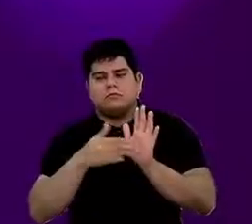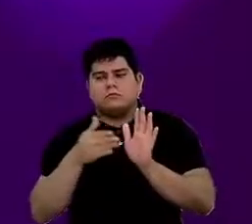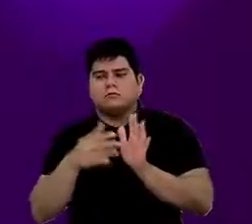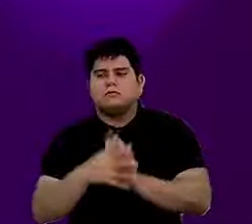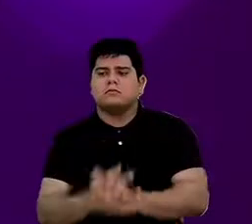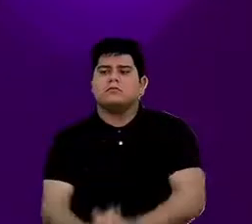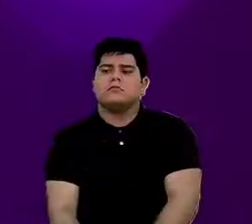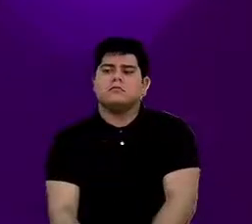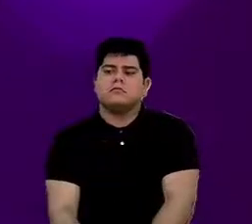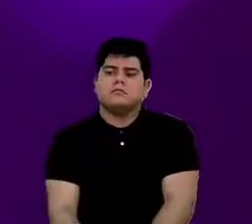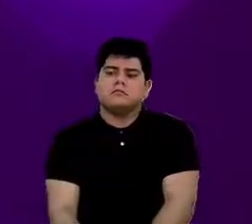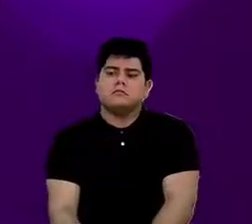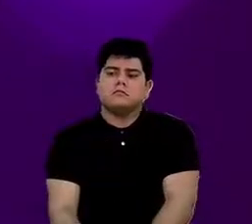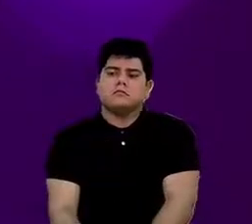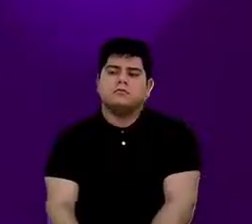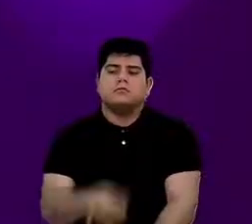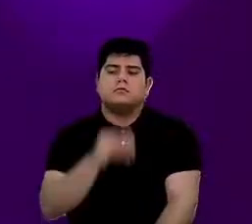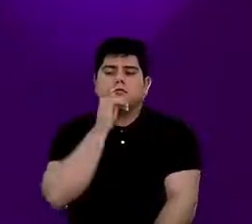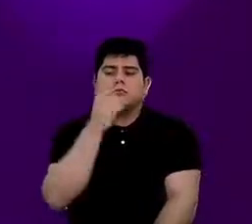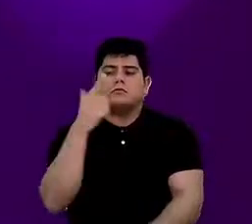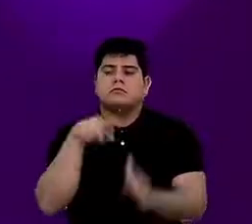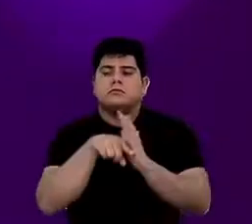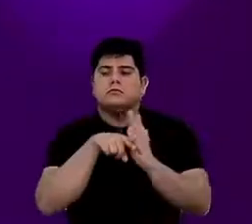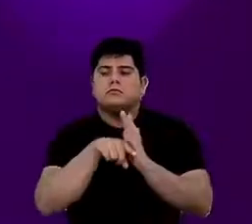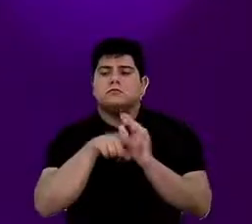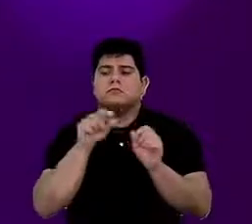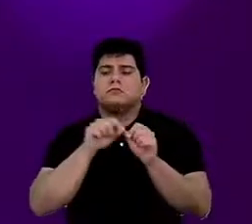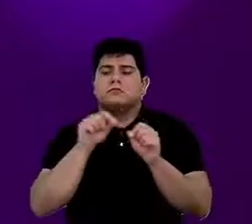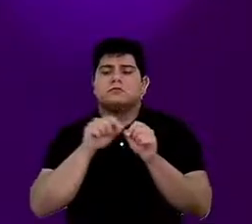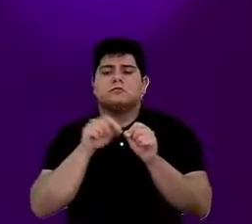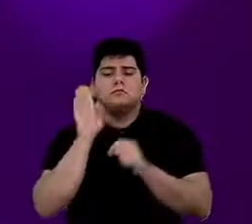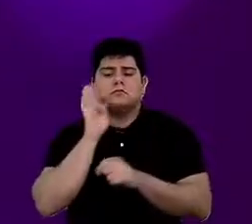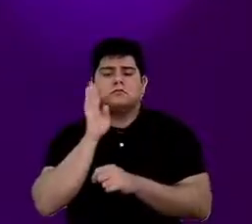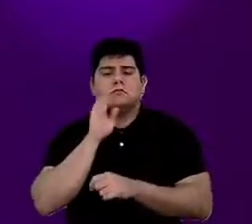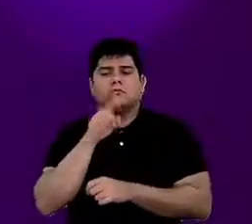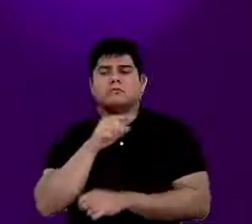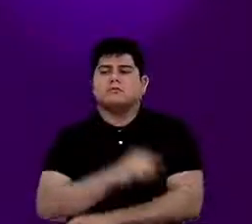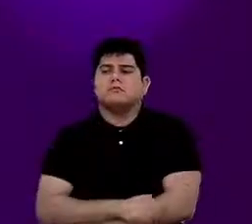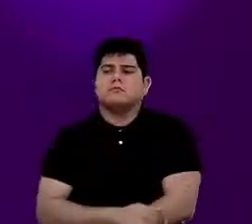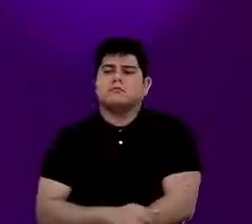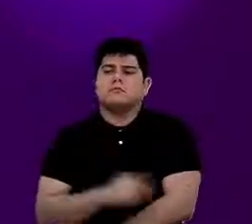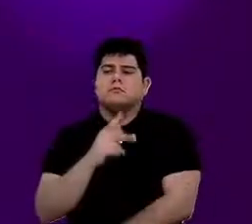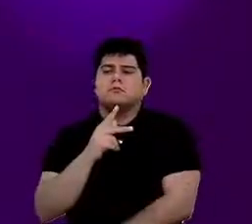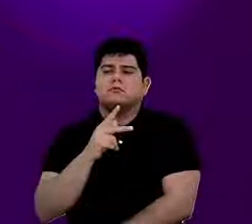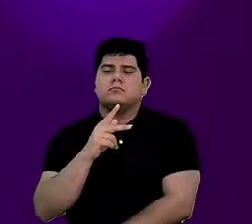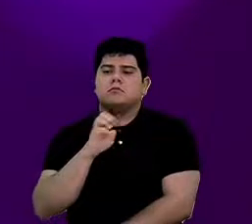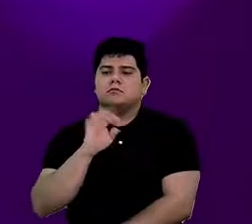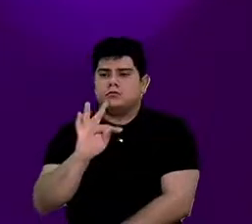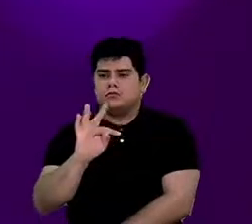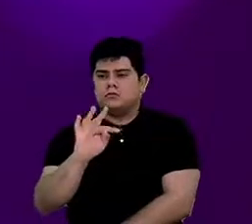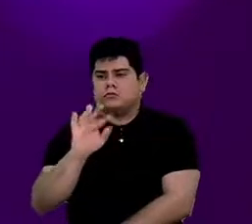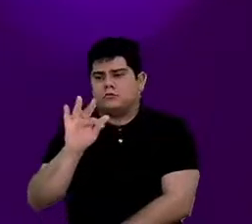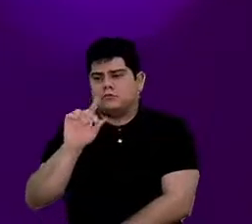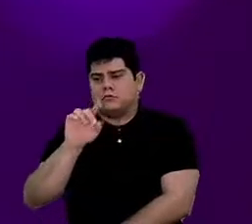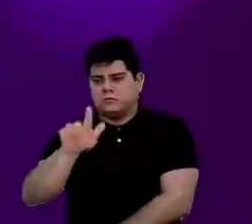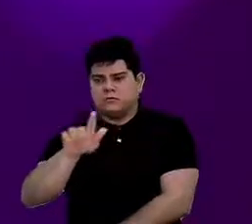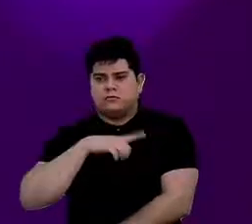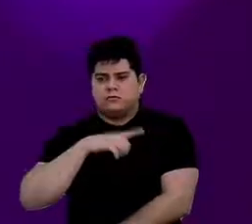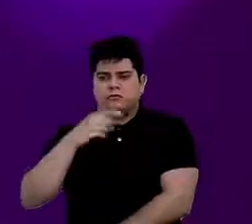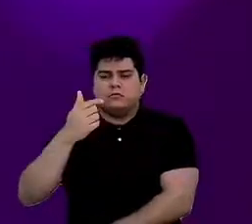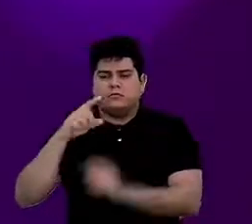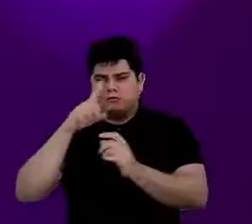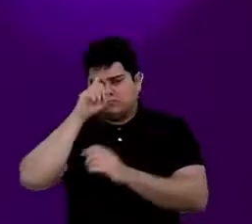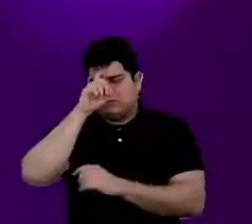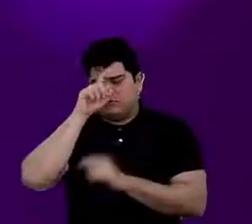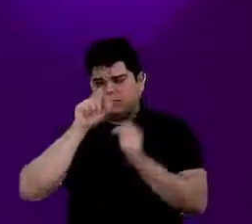publicação. Outro exame que a gente tem feito, que é muito interessante, é o PET com FDG. Temos feito no Hospital Vitória, junto